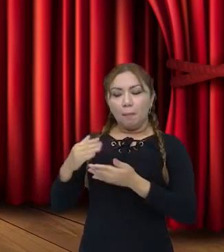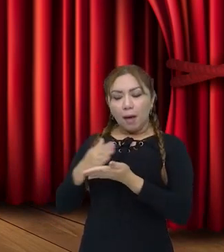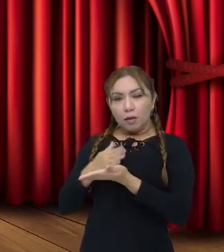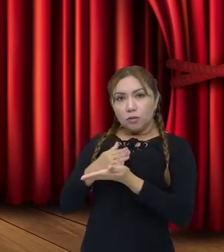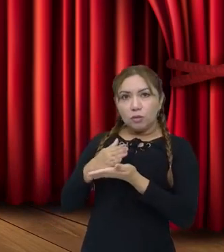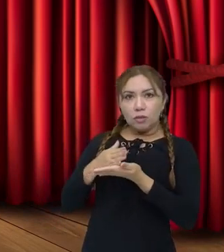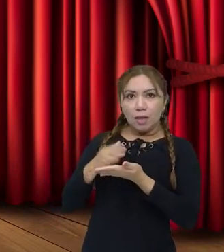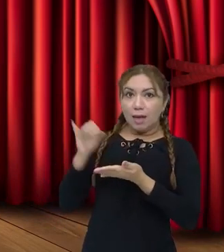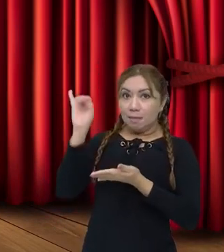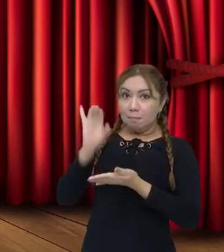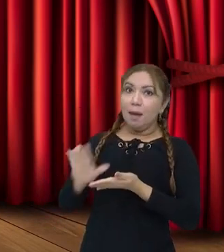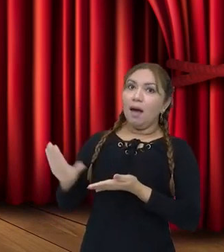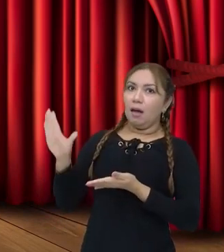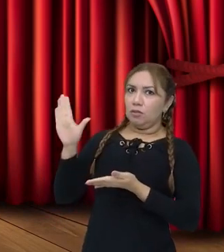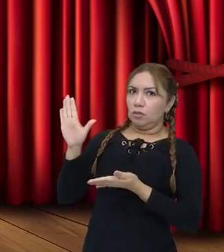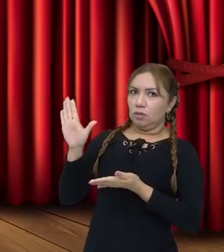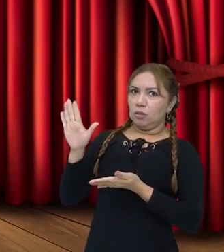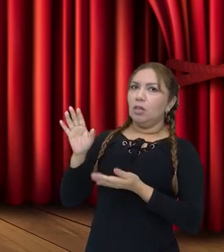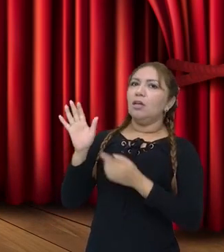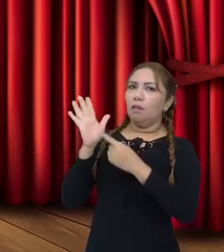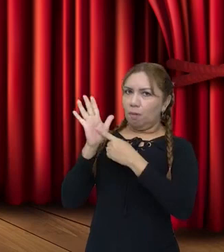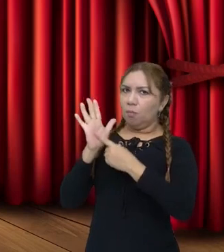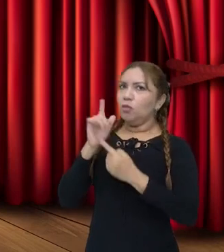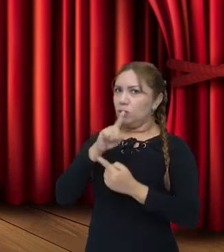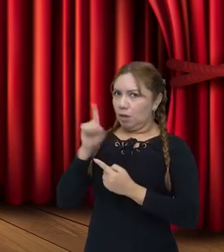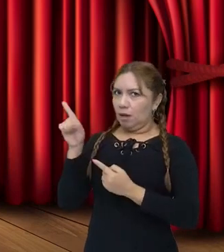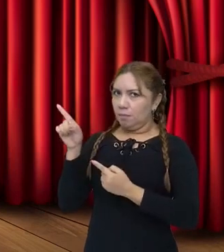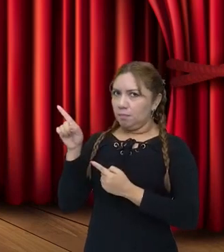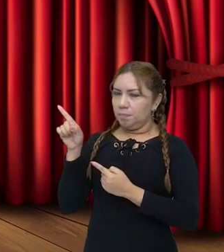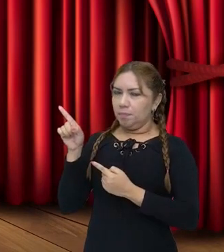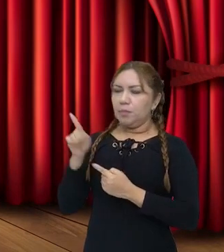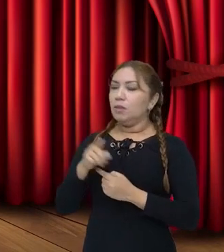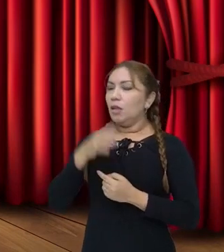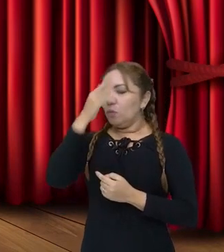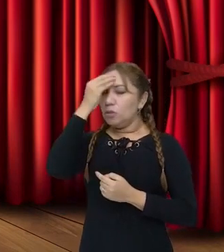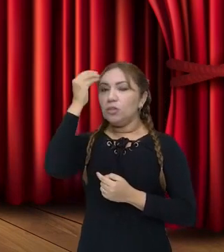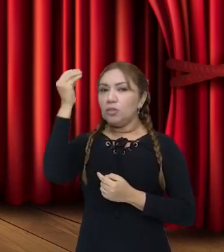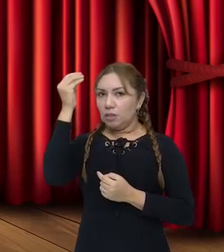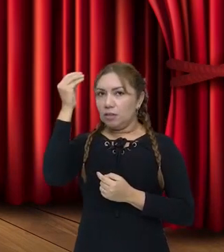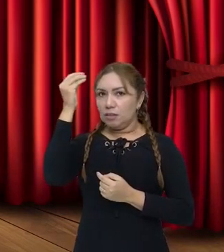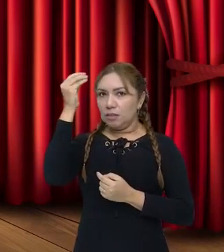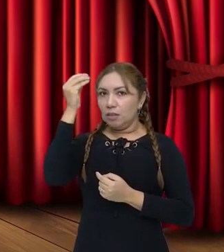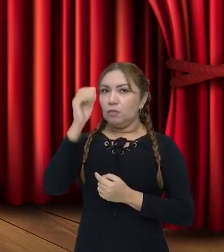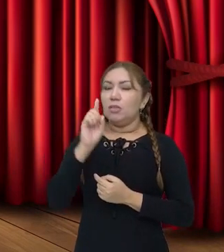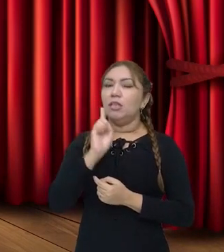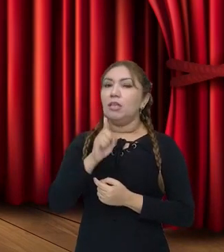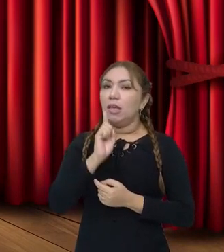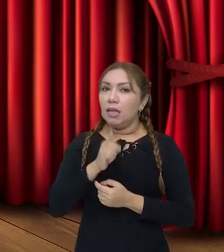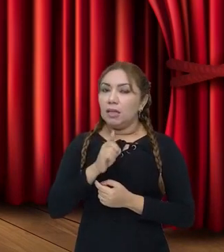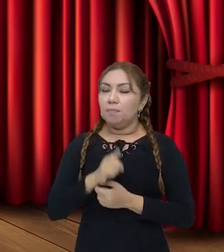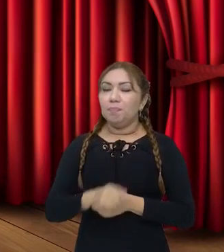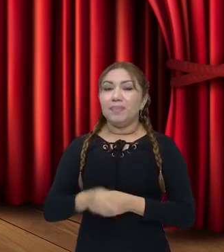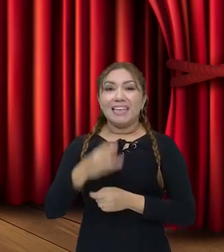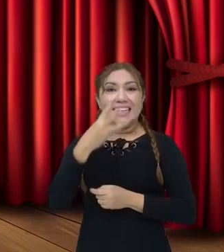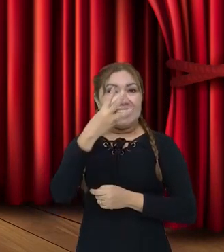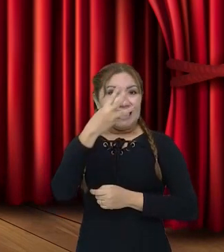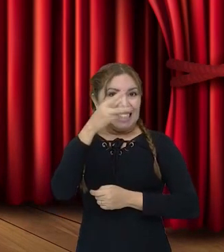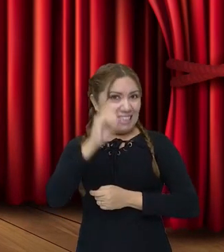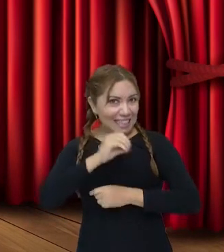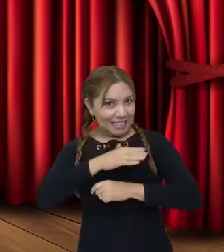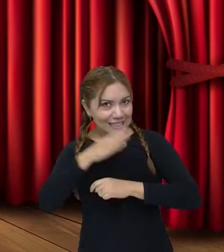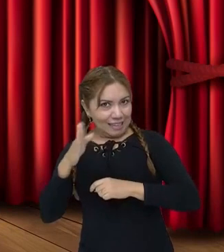partir das imagens que eu vou já mostrar aqui. Não se esqueçam que vocês têm 30 segundos